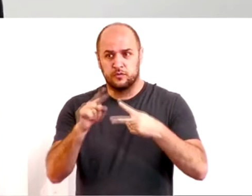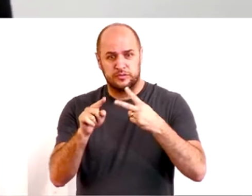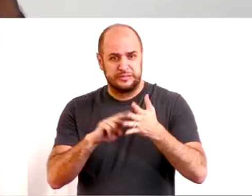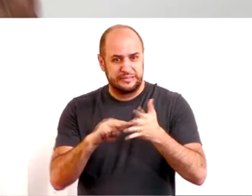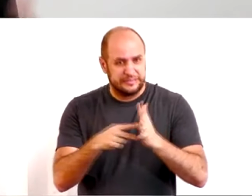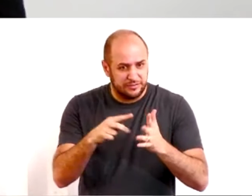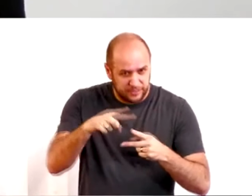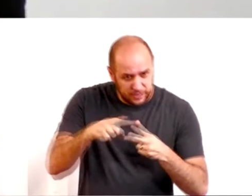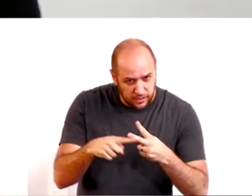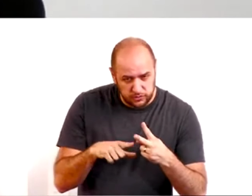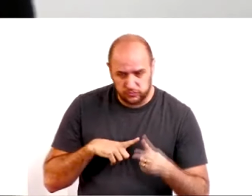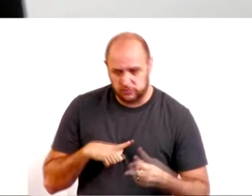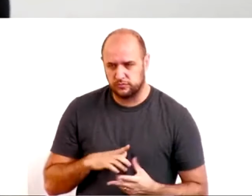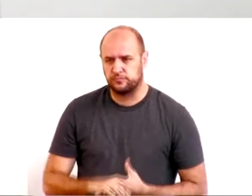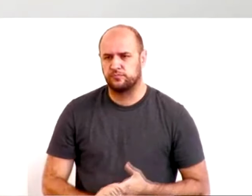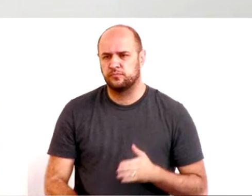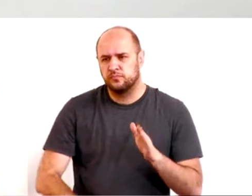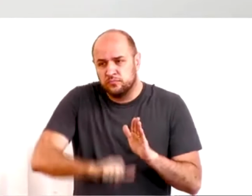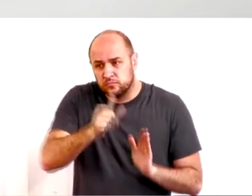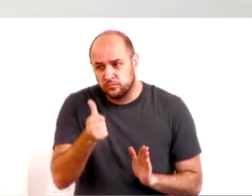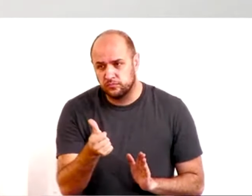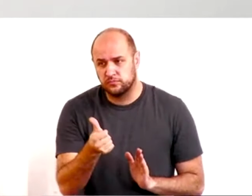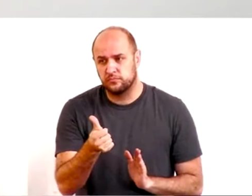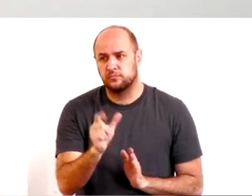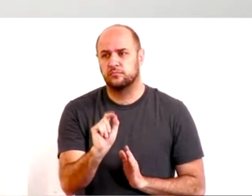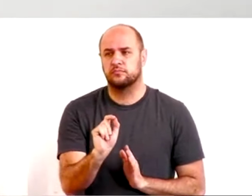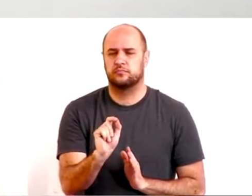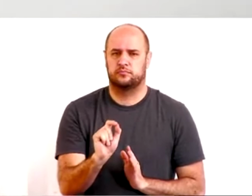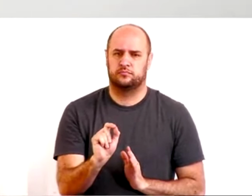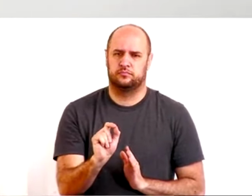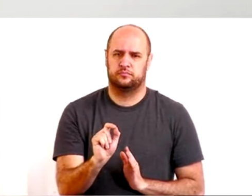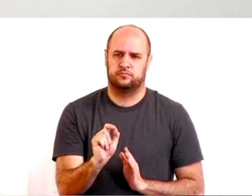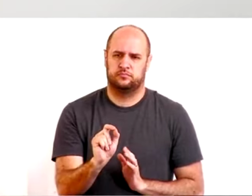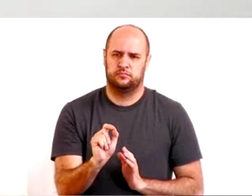sentidos distintos. E o primeiro deles é